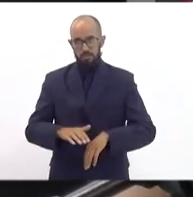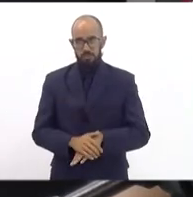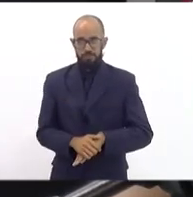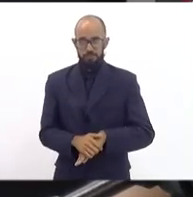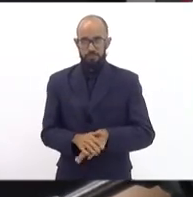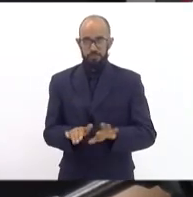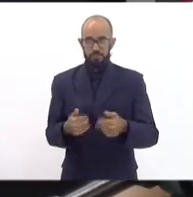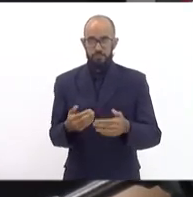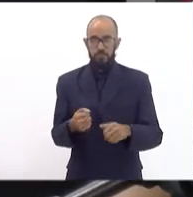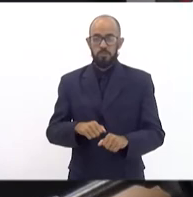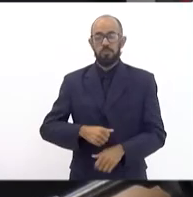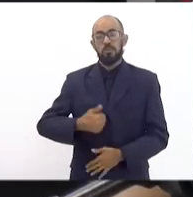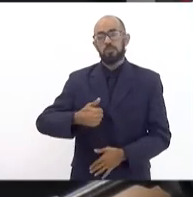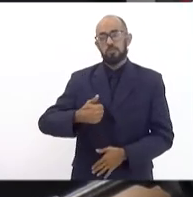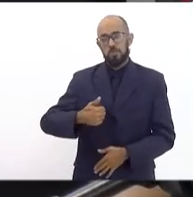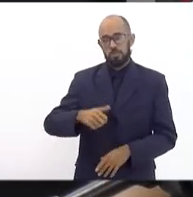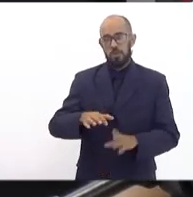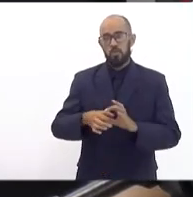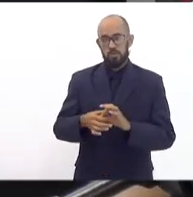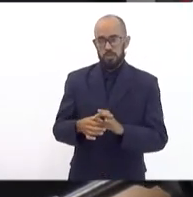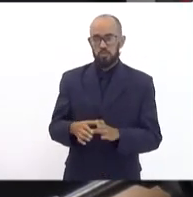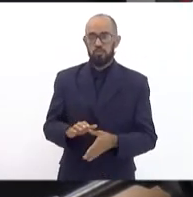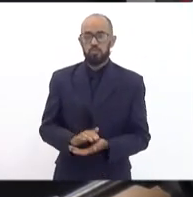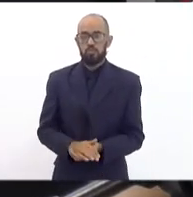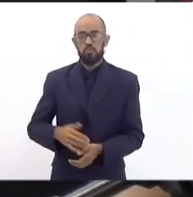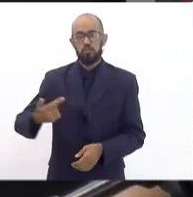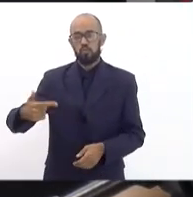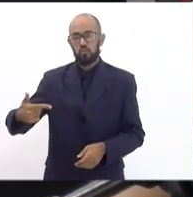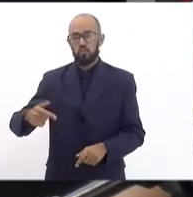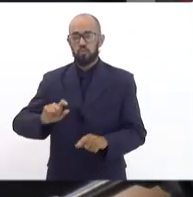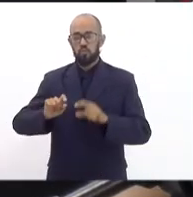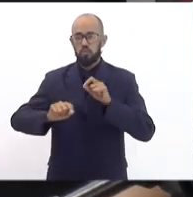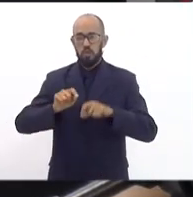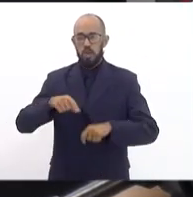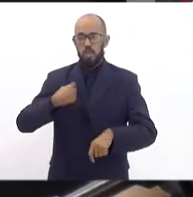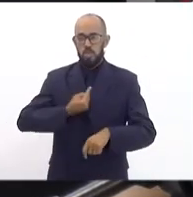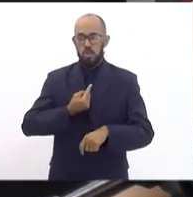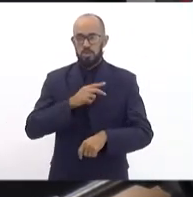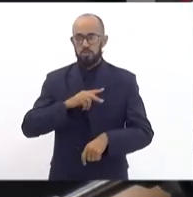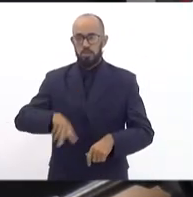Primeiro, então, esse episódio. Segundo, a nossa presidente,